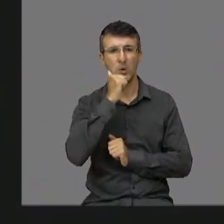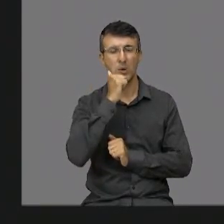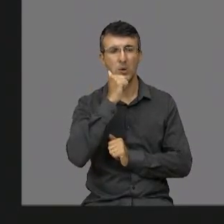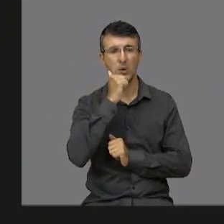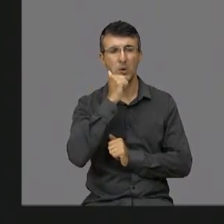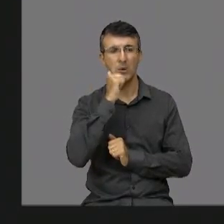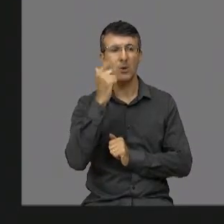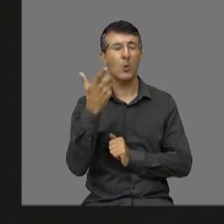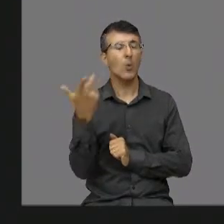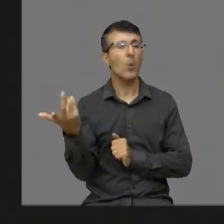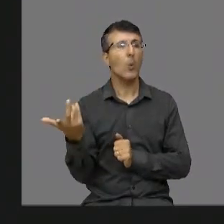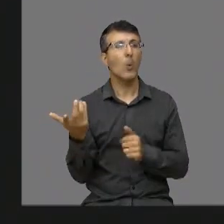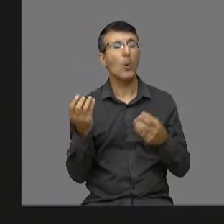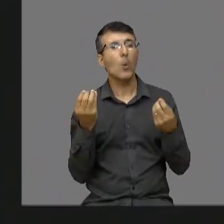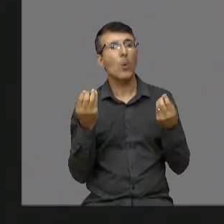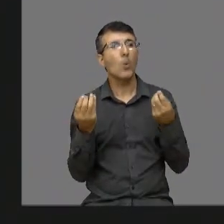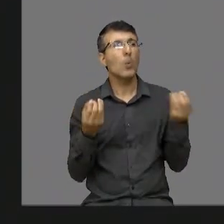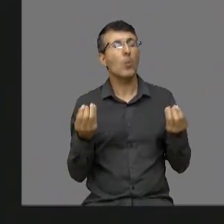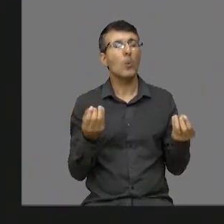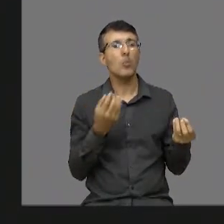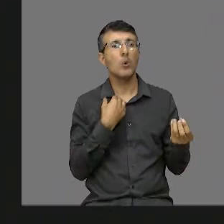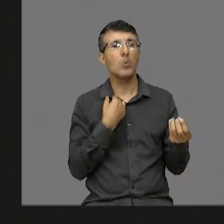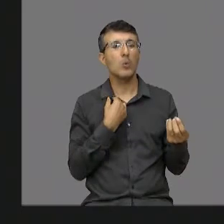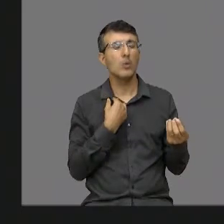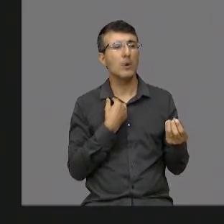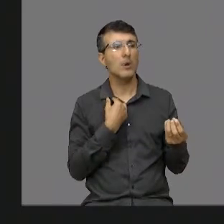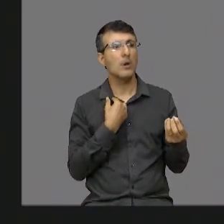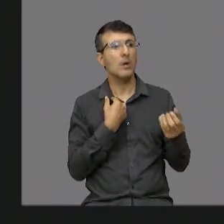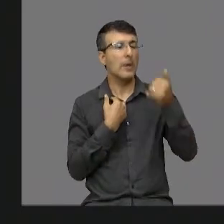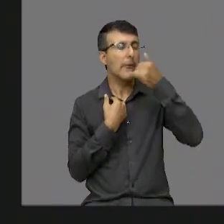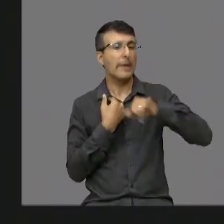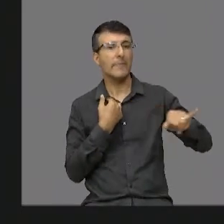as medidas que o Estado, o que a gente